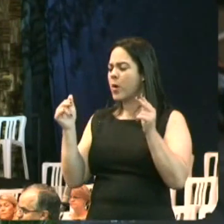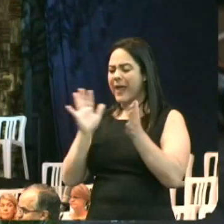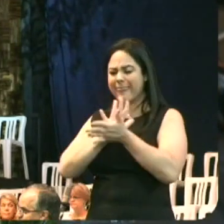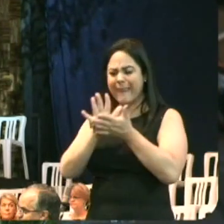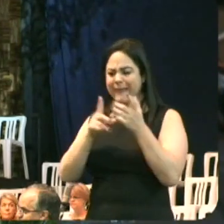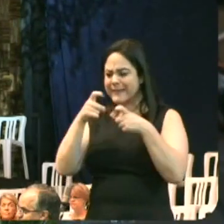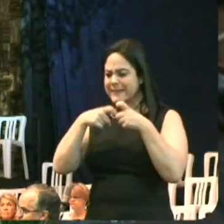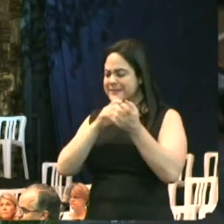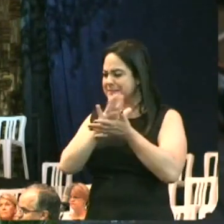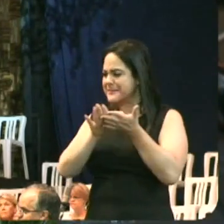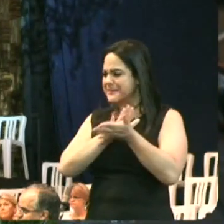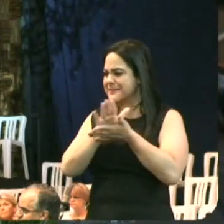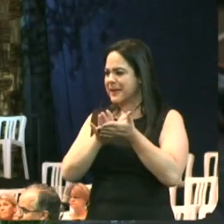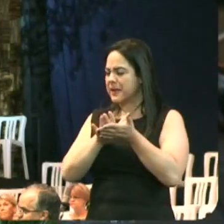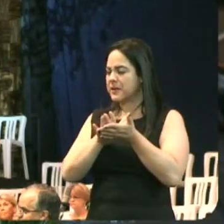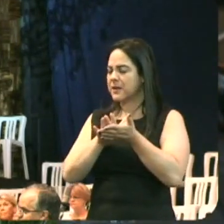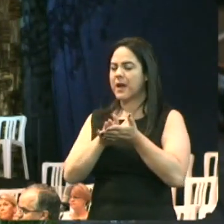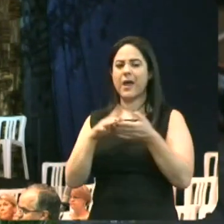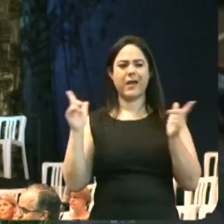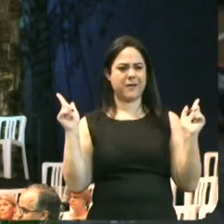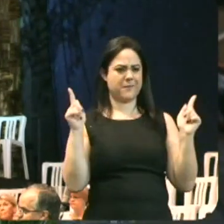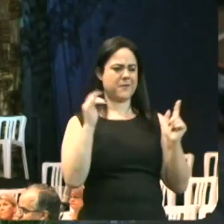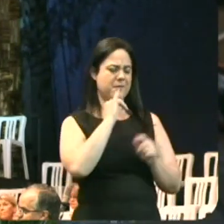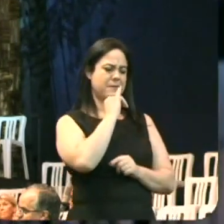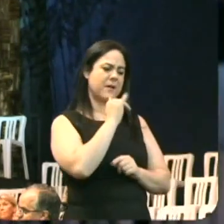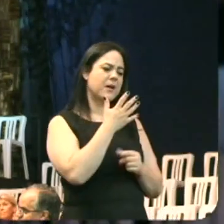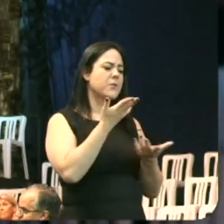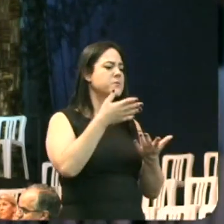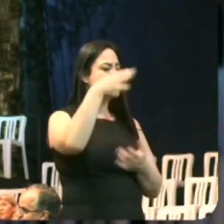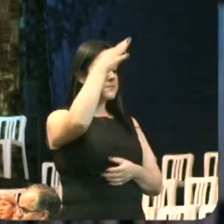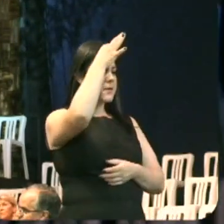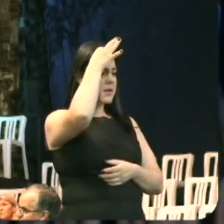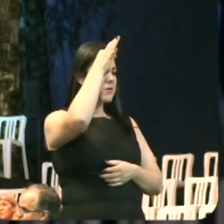homem nenhum. E aí o anjo diz assim, olha, o